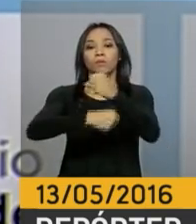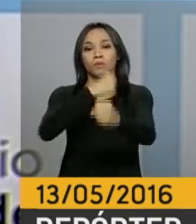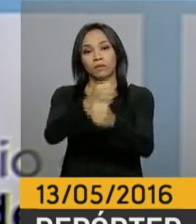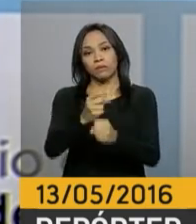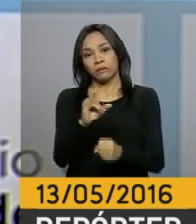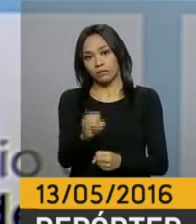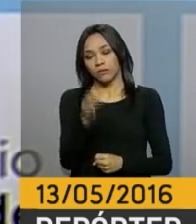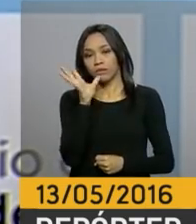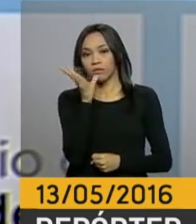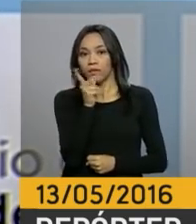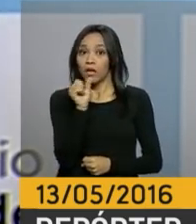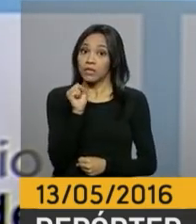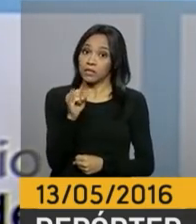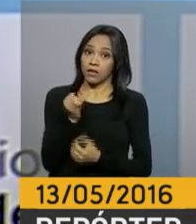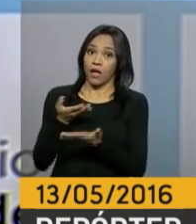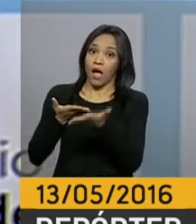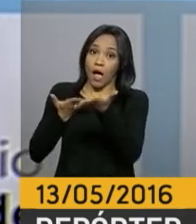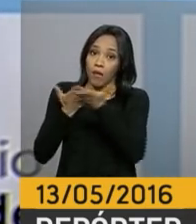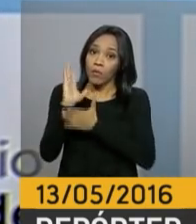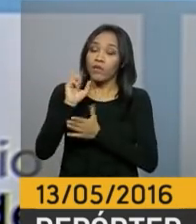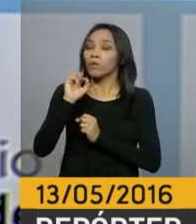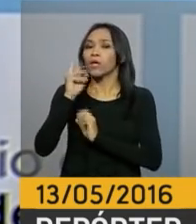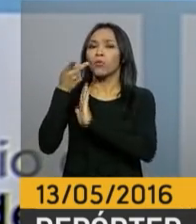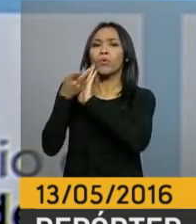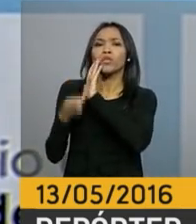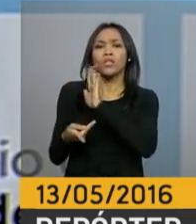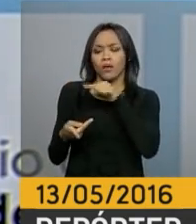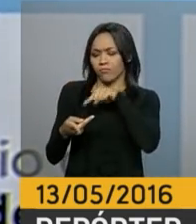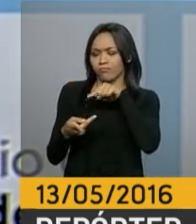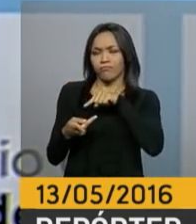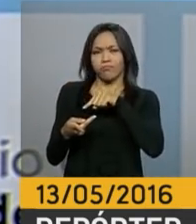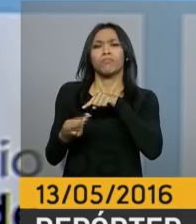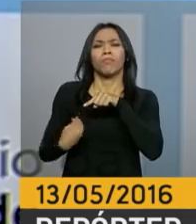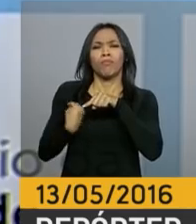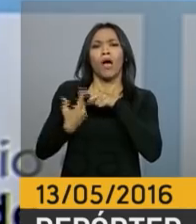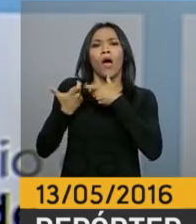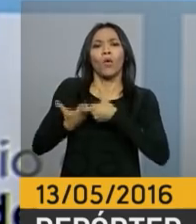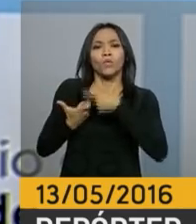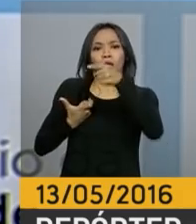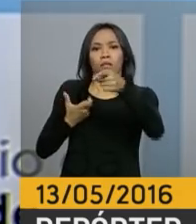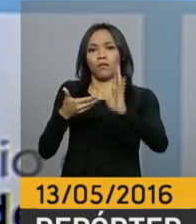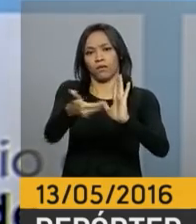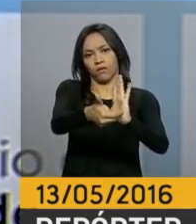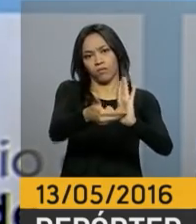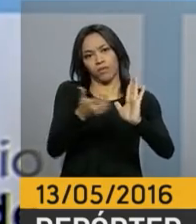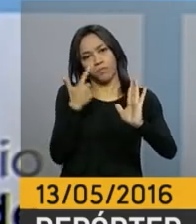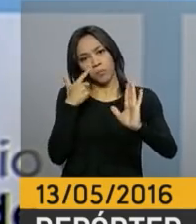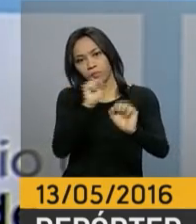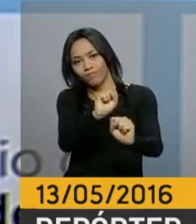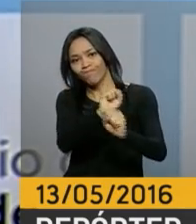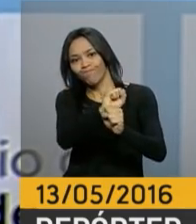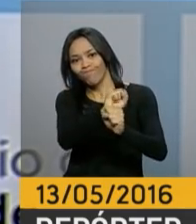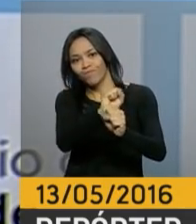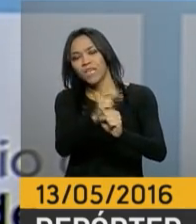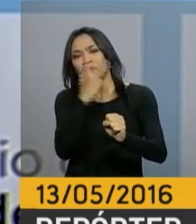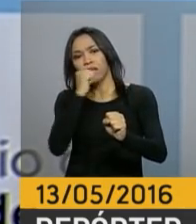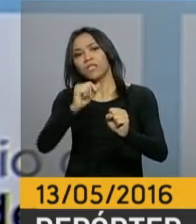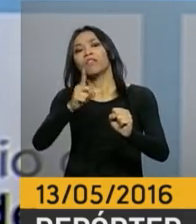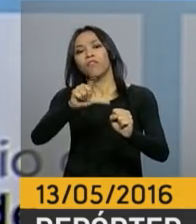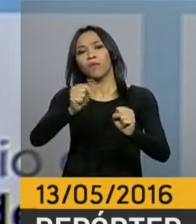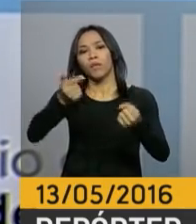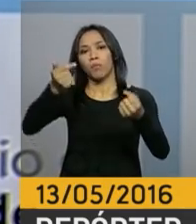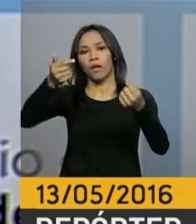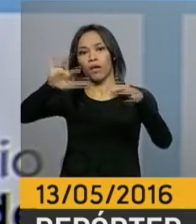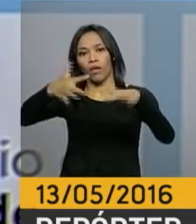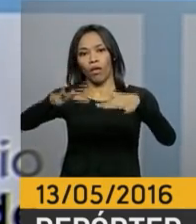se a AD também o projeto que está na Câmara que é o meio-termo haverá também uma queda de de arrecadação desses